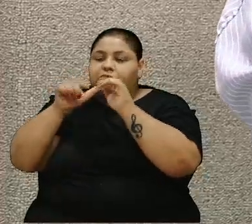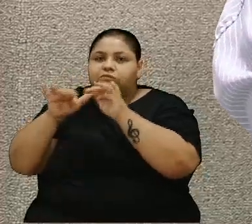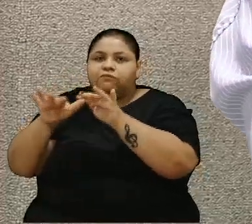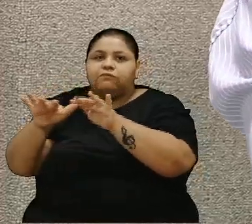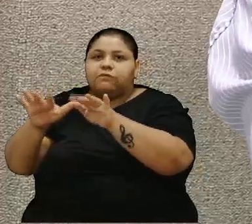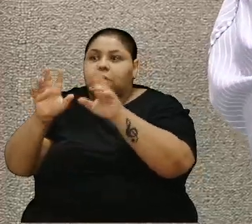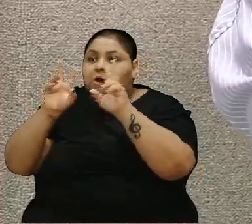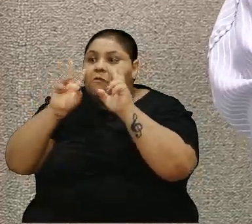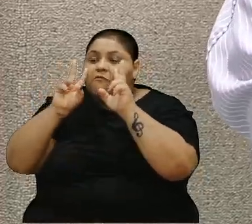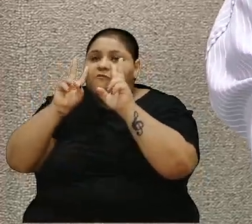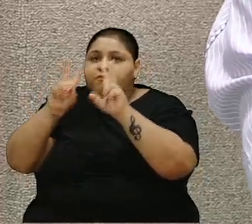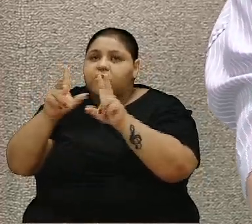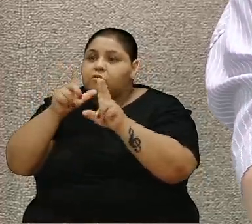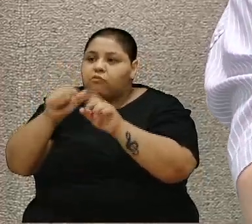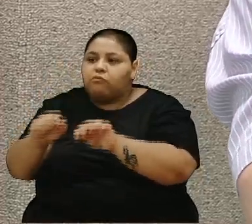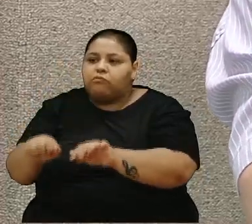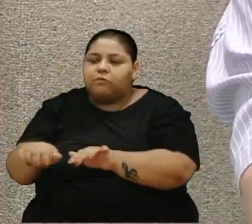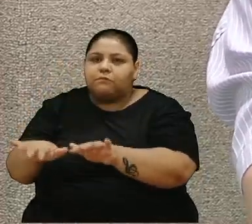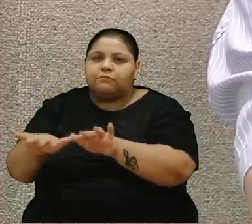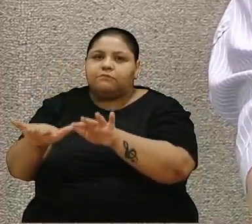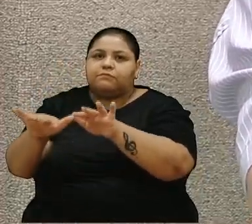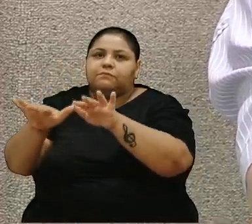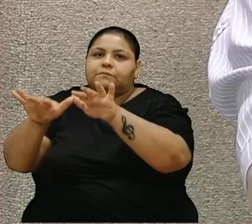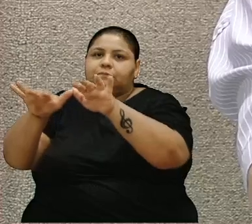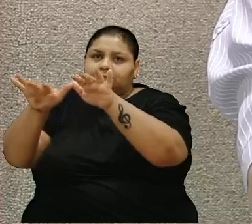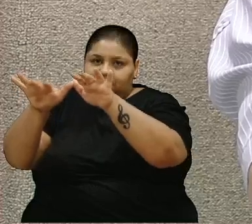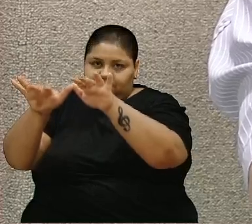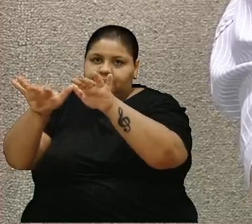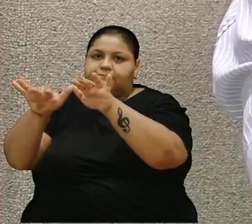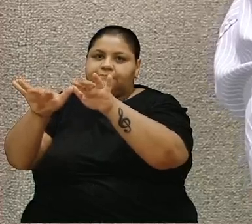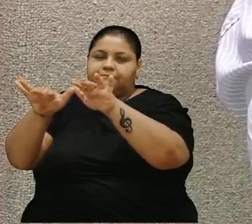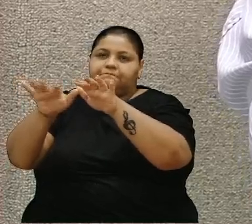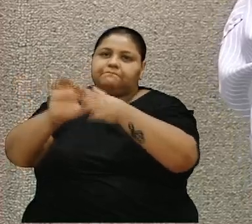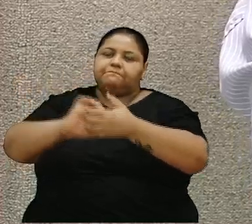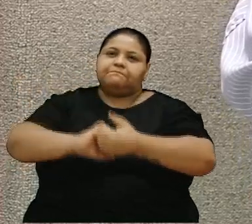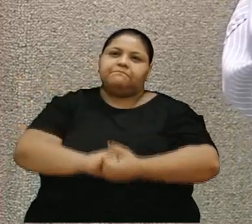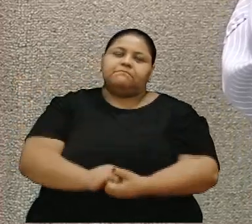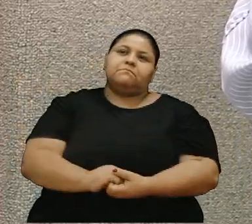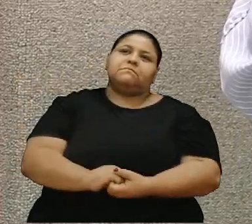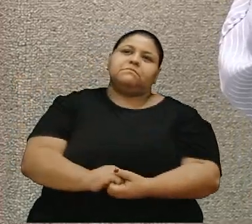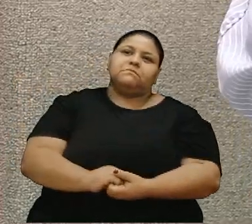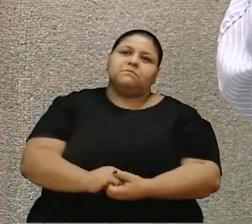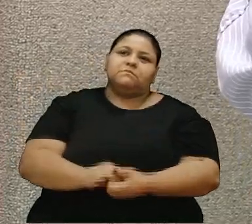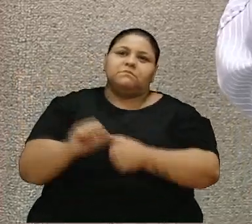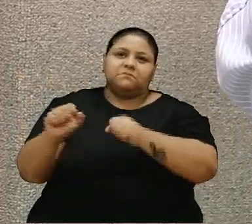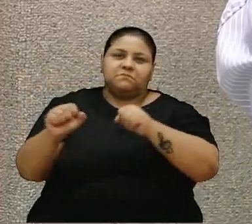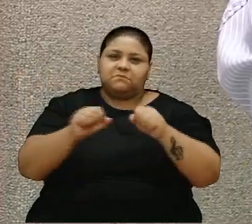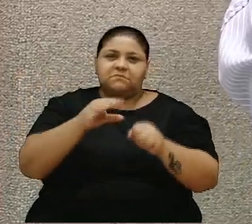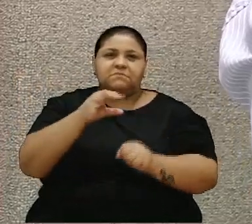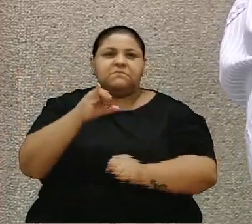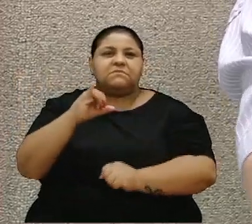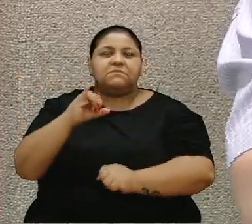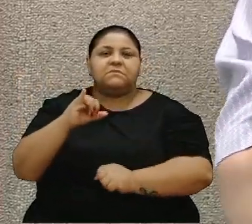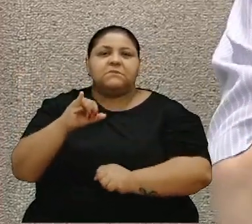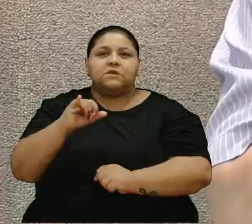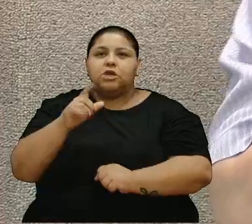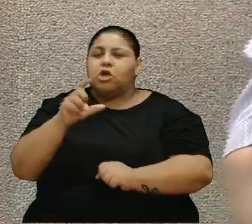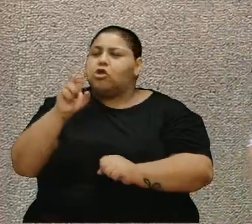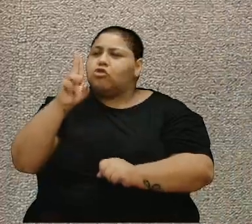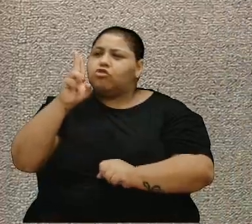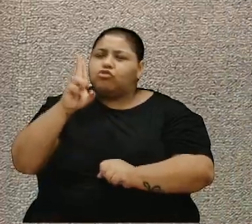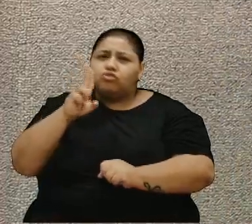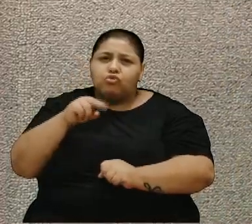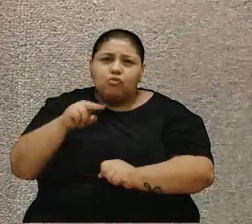viram que a represa estava enchendo rapidamente. E a represa esteve em risco de desabar? Nunca